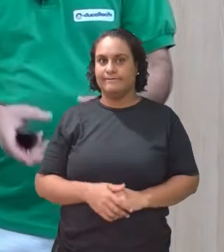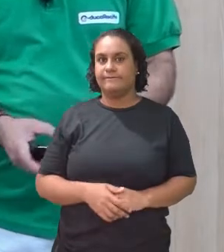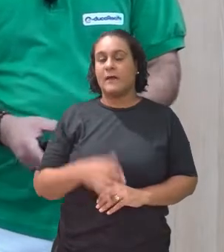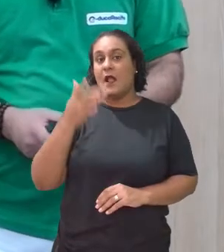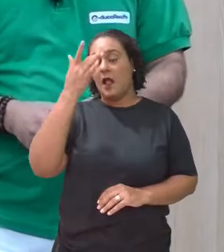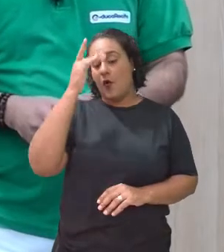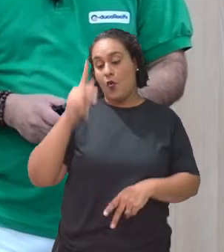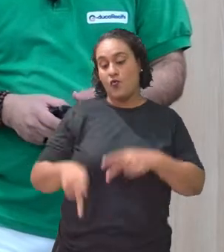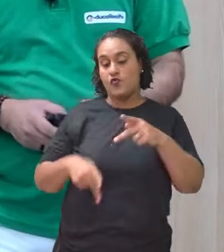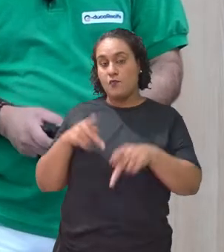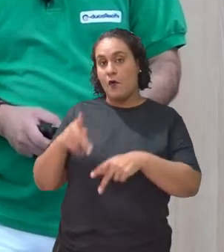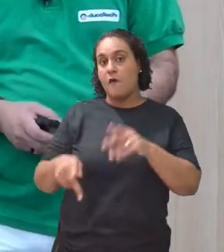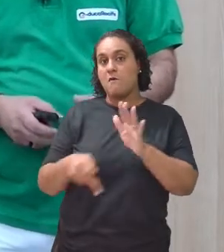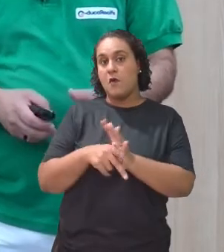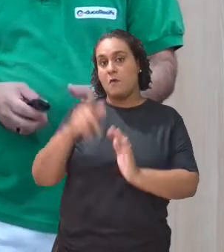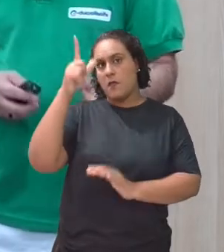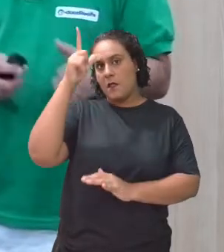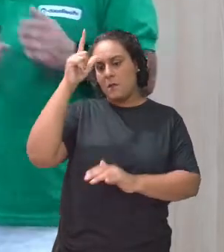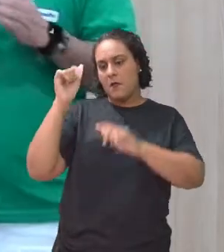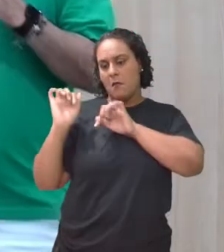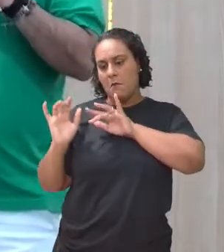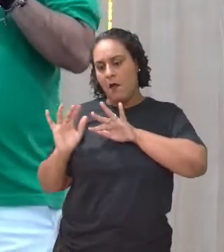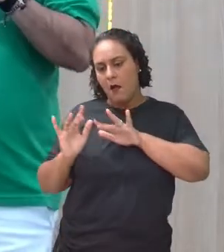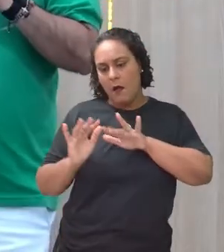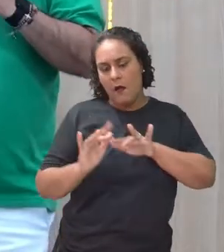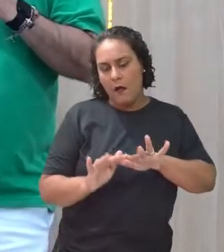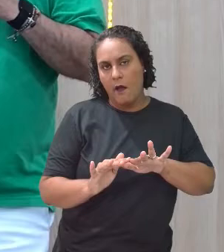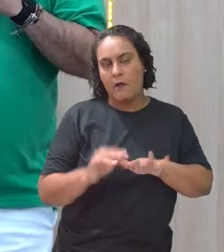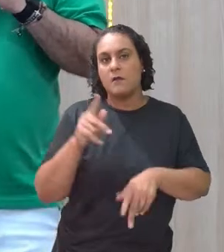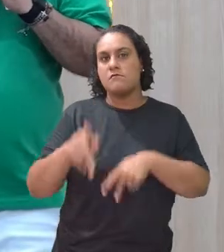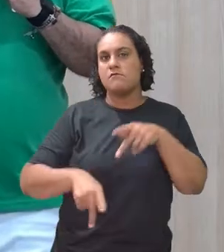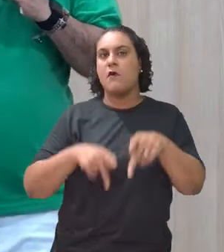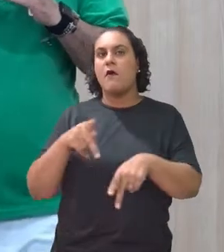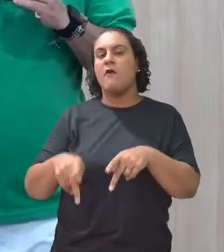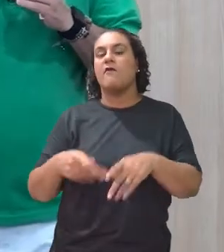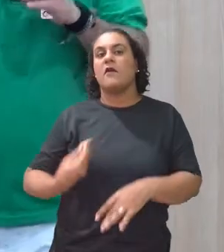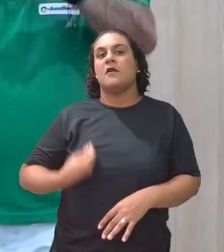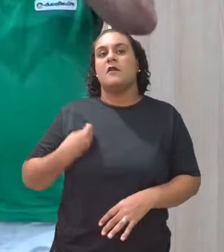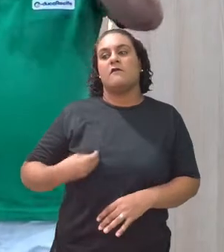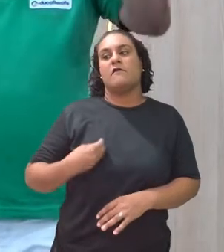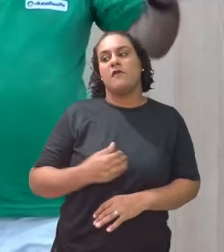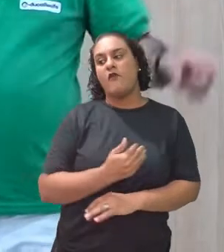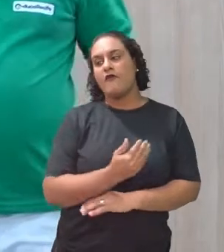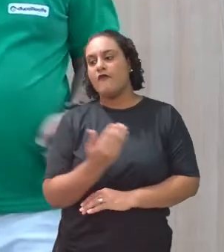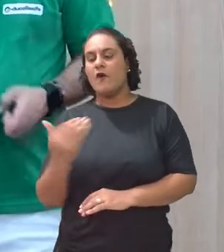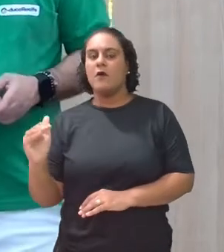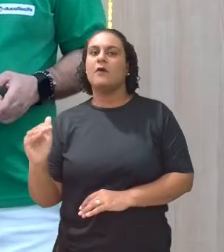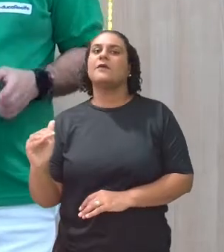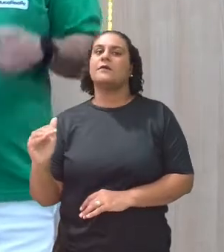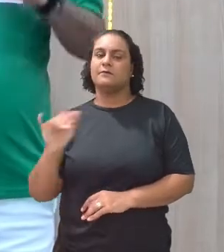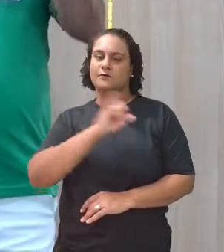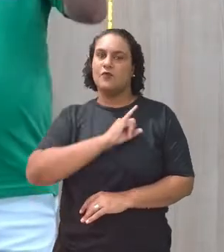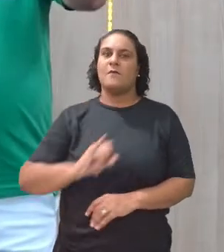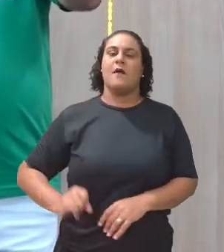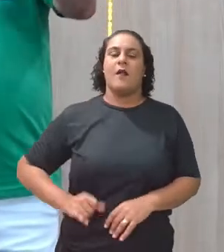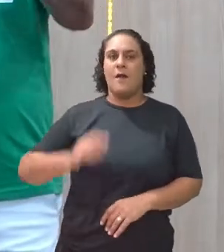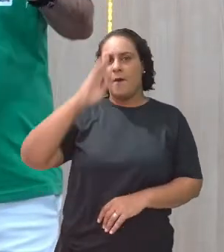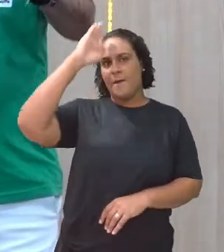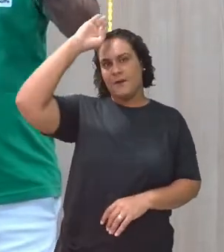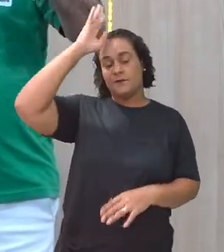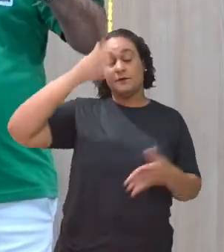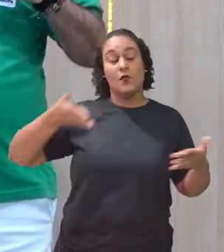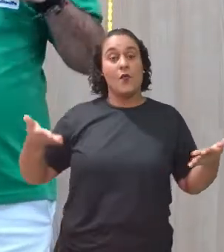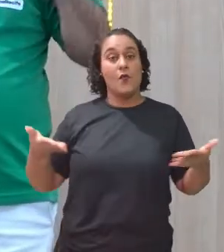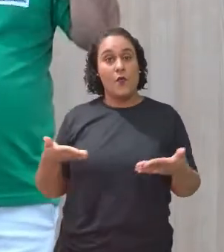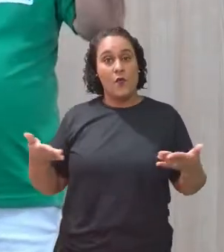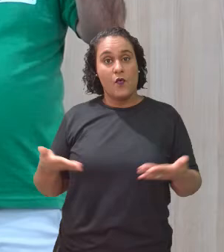chamados povos germânicos, os povos que viviam fora das fronteiras do Império Romano. Então, hoje a gente